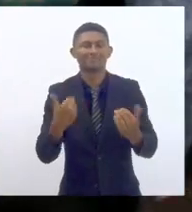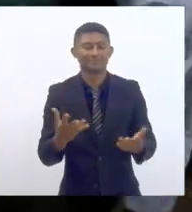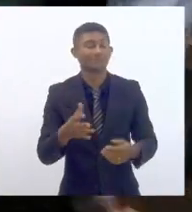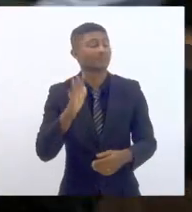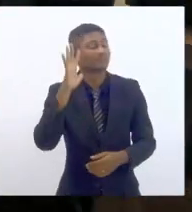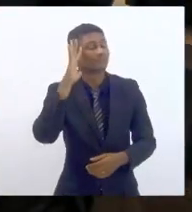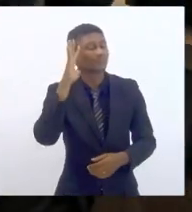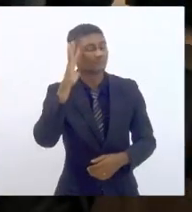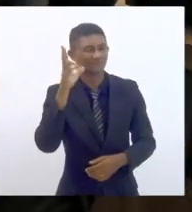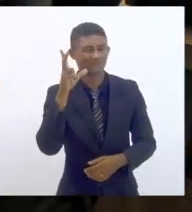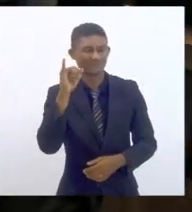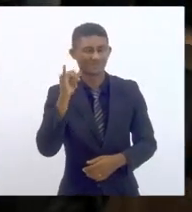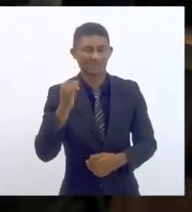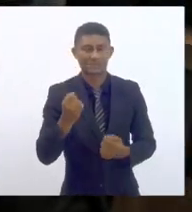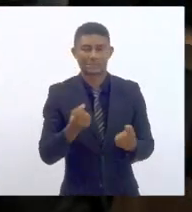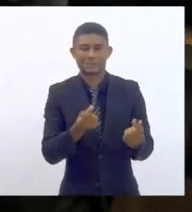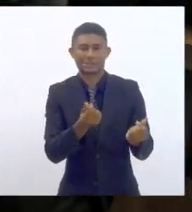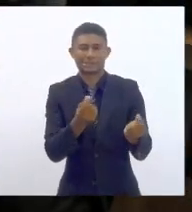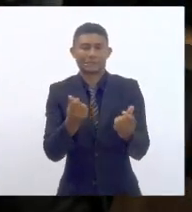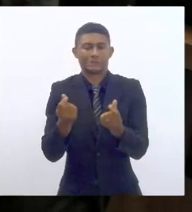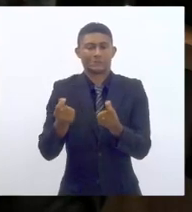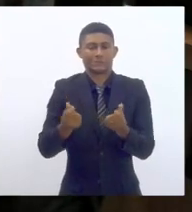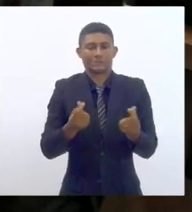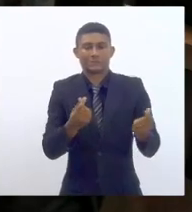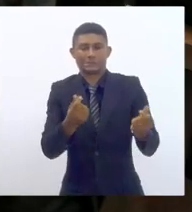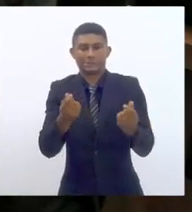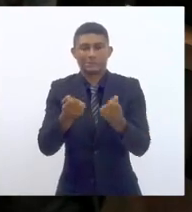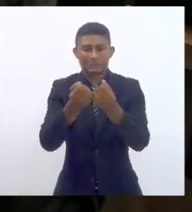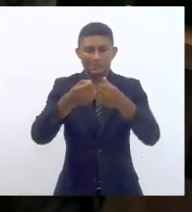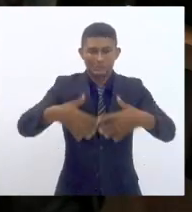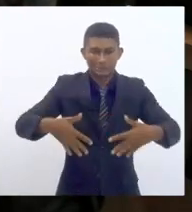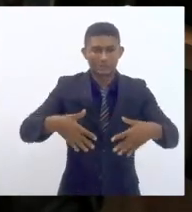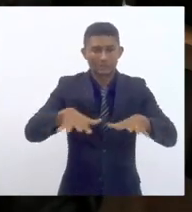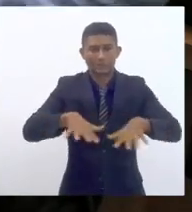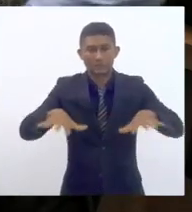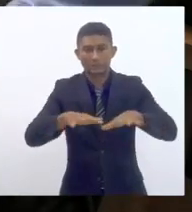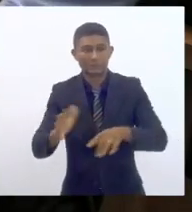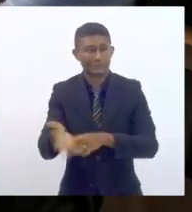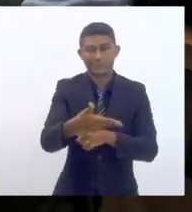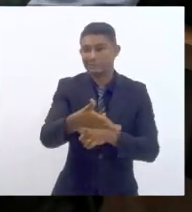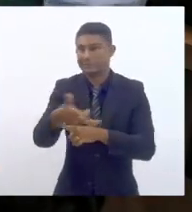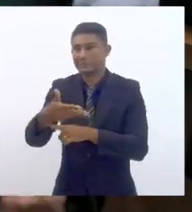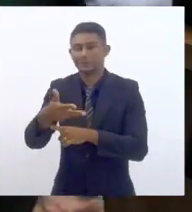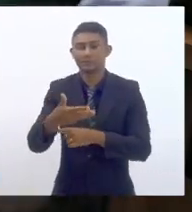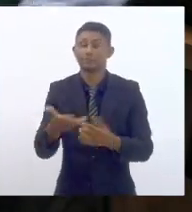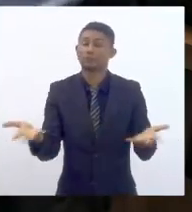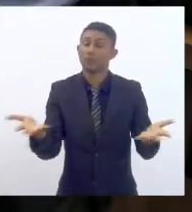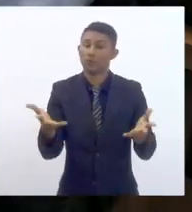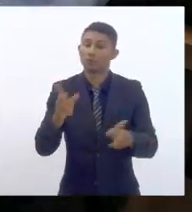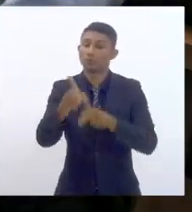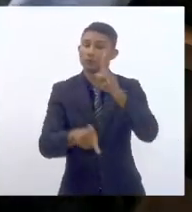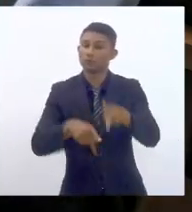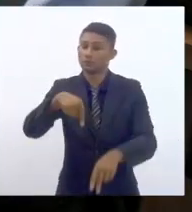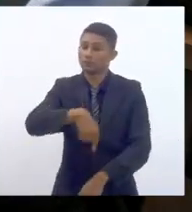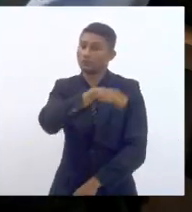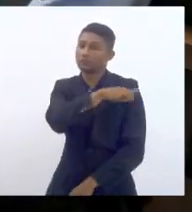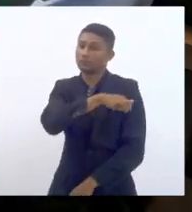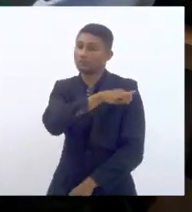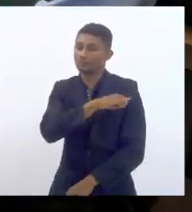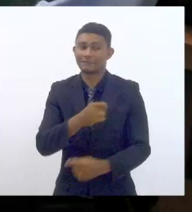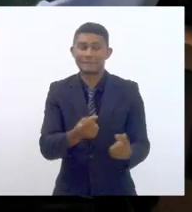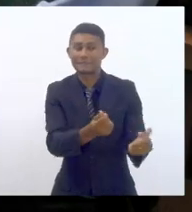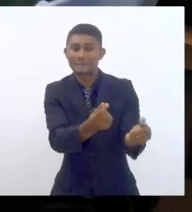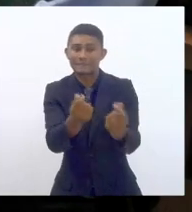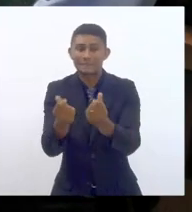furado, todos têm pressa. E hoje o bolso da população fluminense realmente